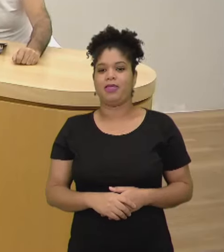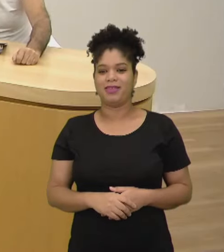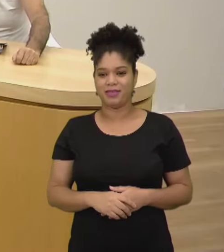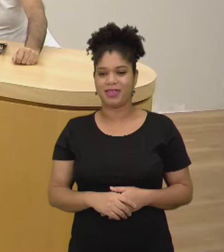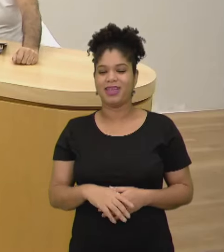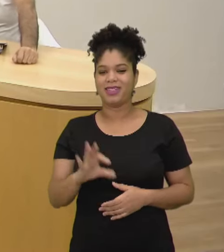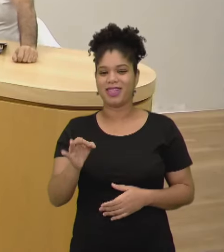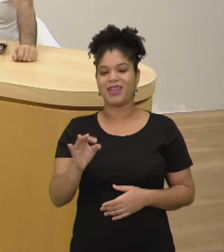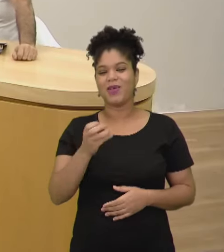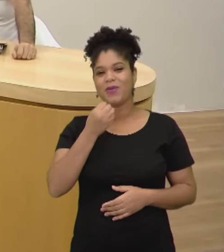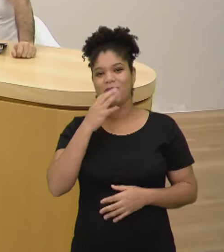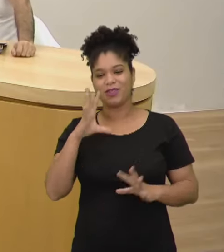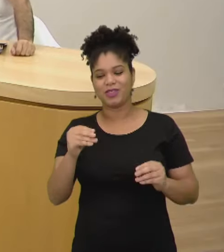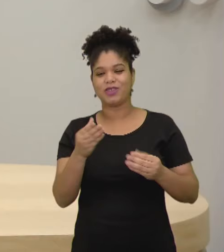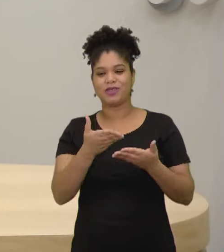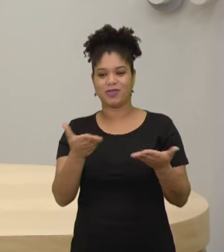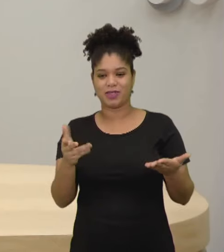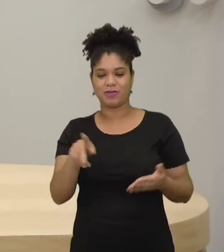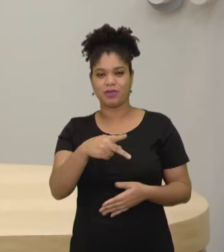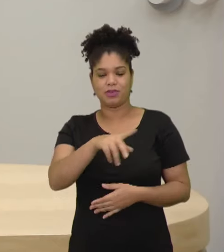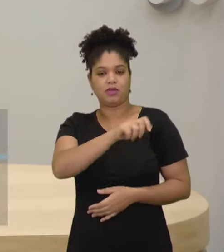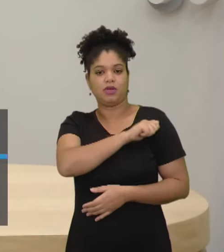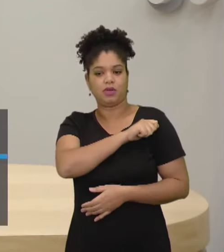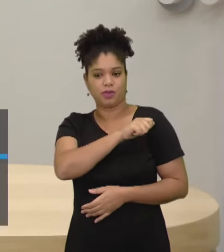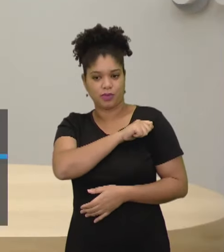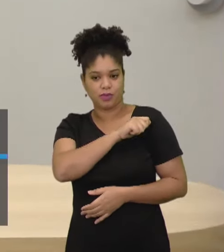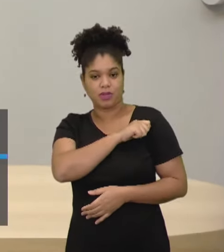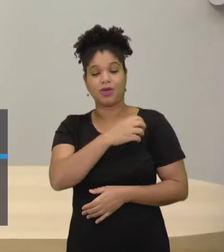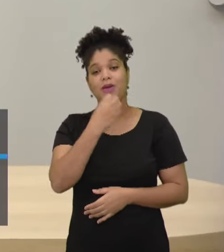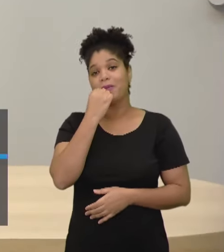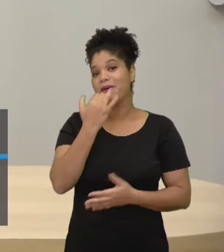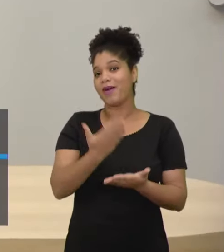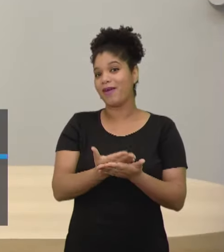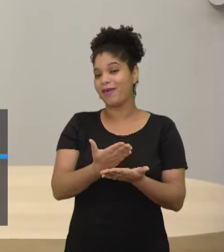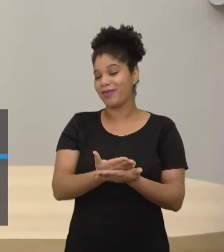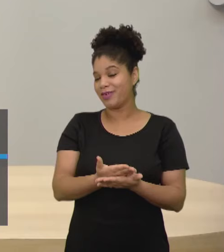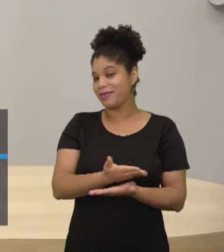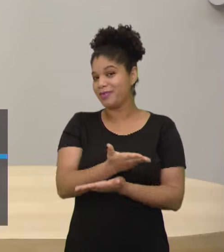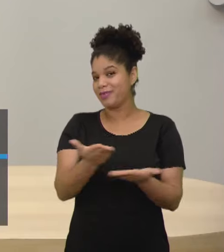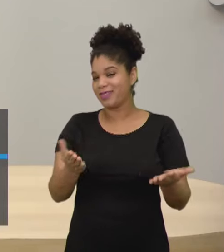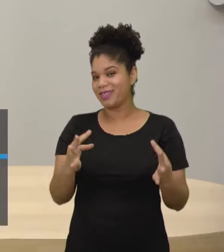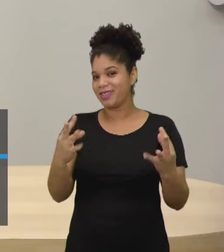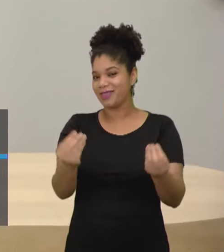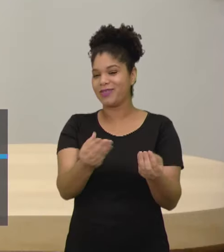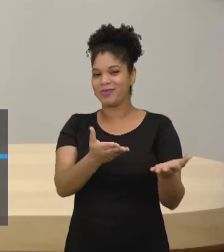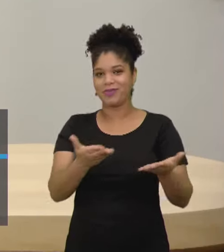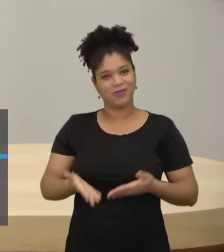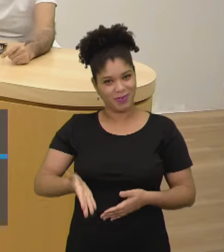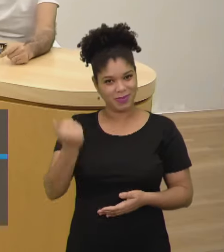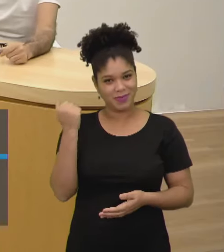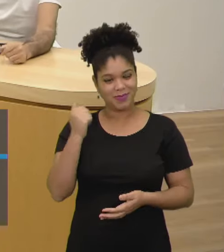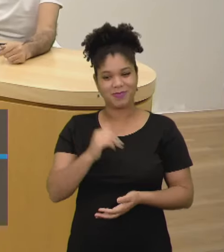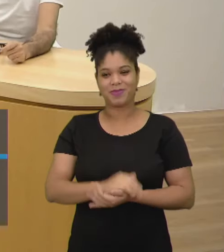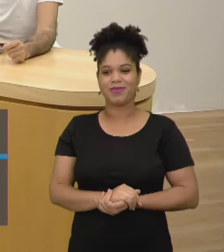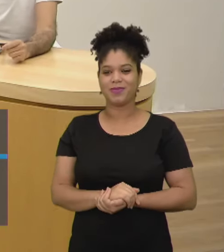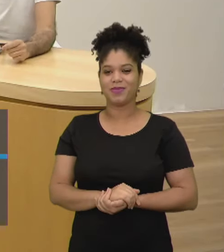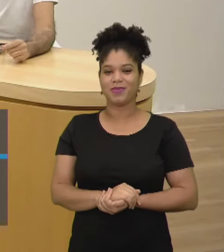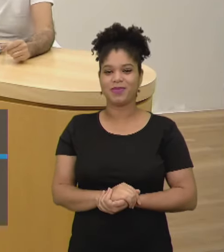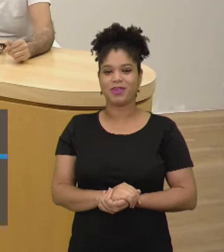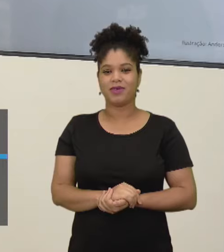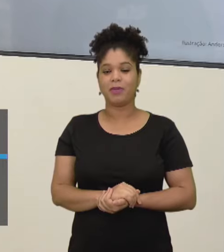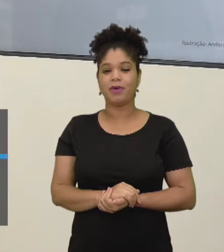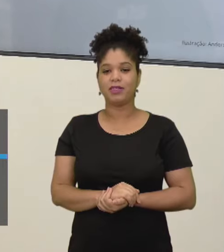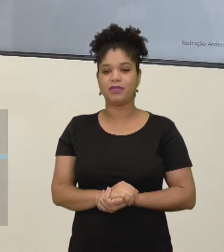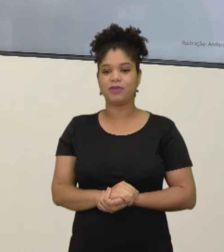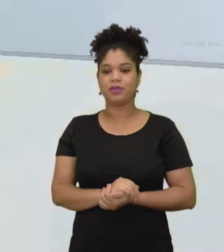noite, professores, boa noite, alunos. Uma boa aula para vocês, sejam todos bem-vindos. Vamos lá, professor. Então, bora lá, aqui